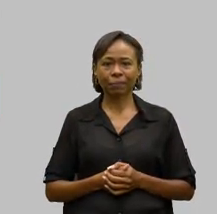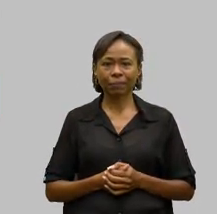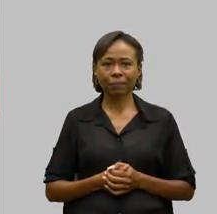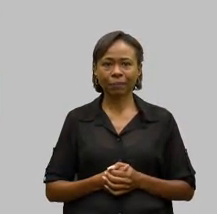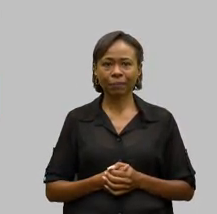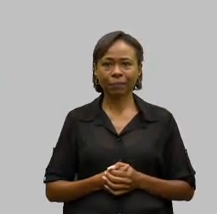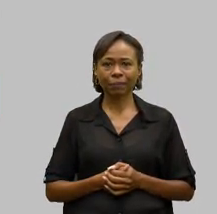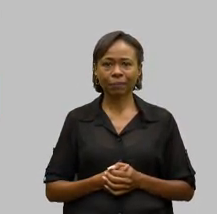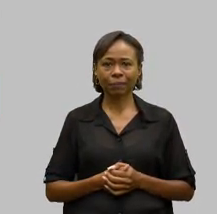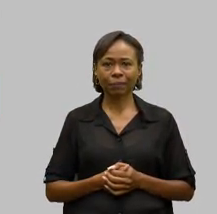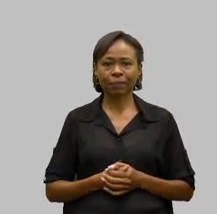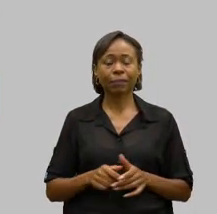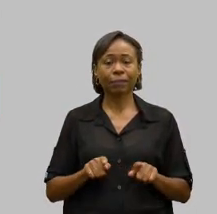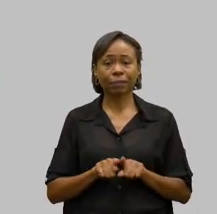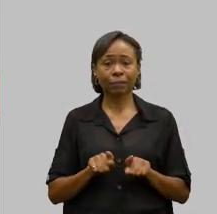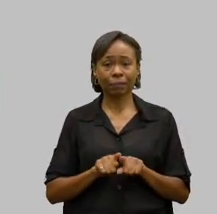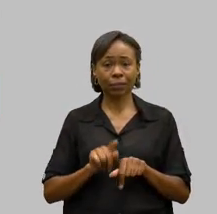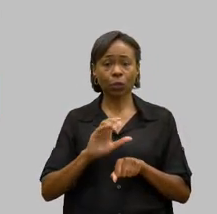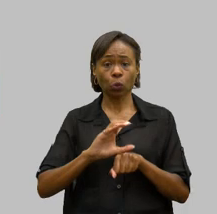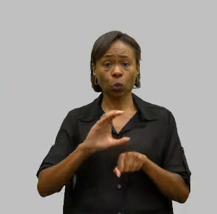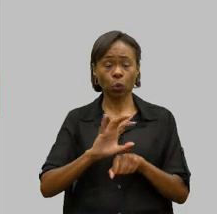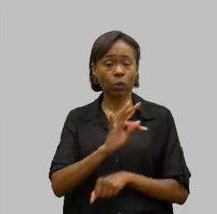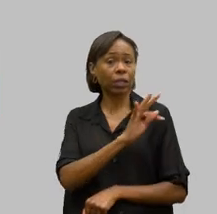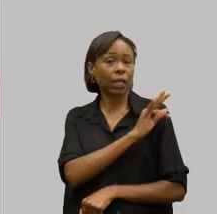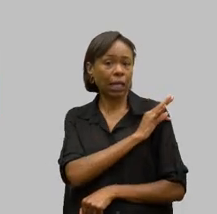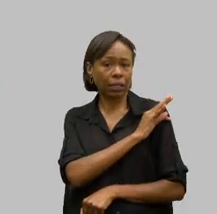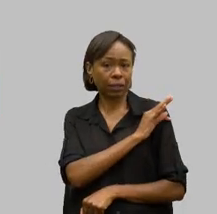dos cursos técnicos, lá em São Sebastião do Paraíso,